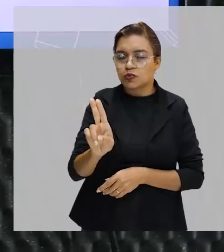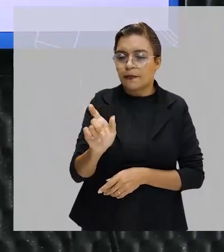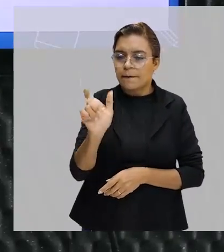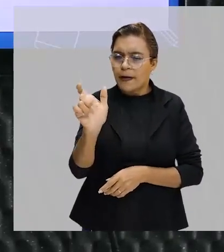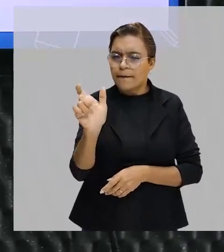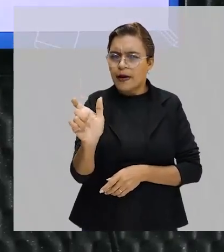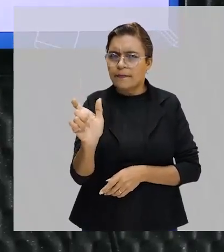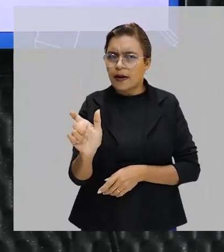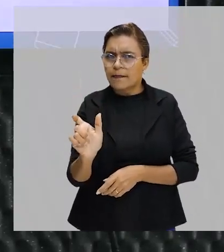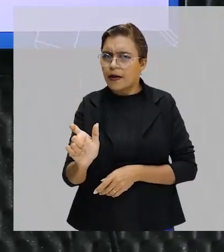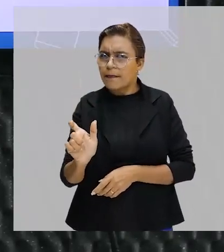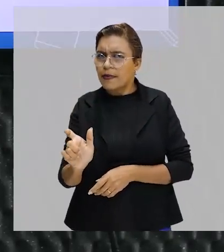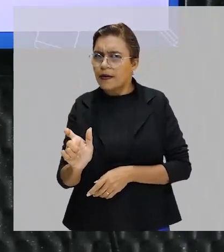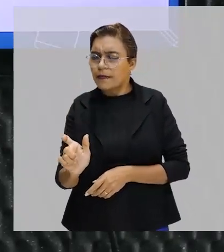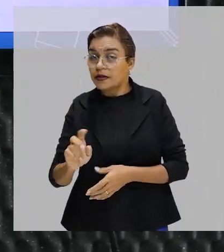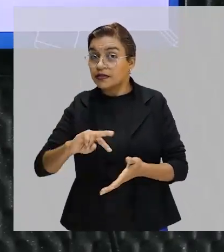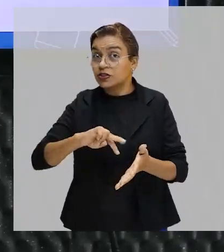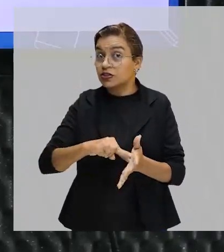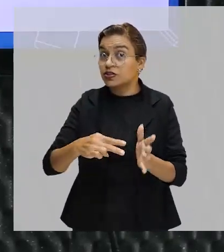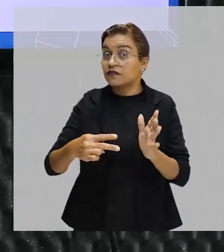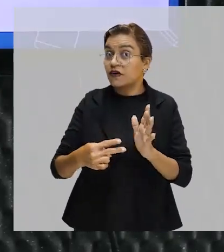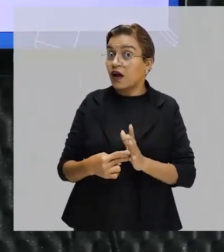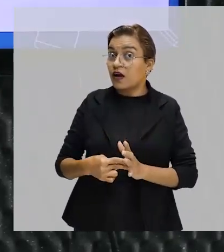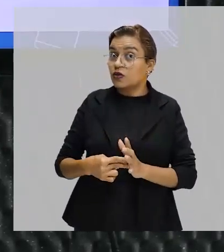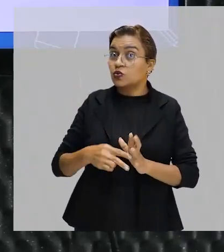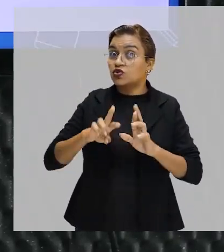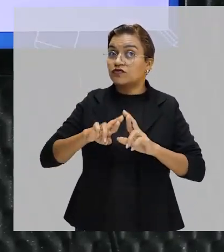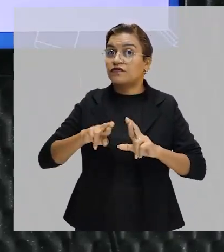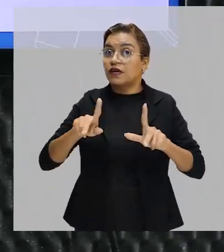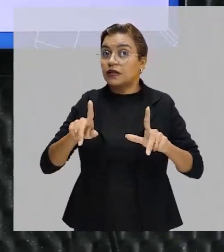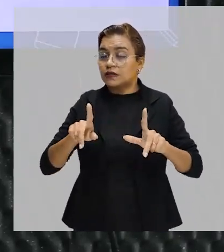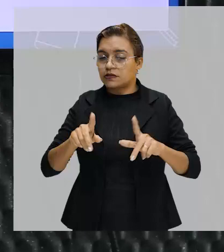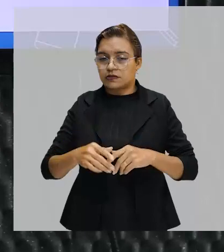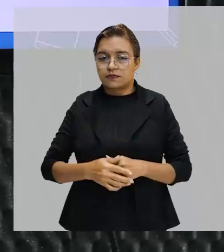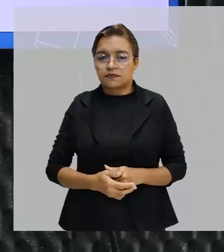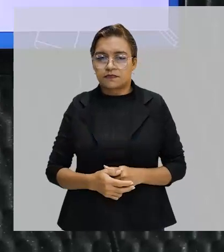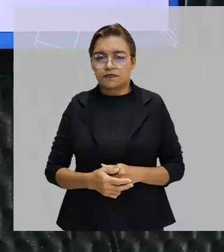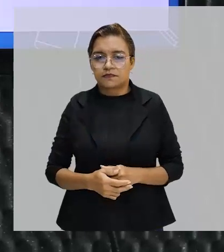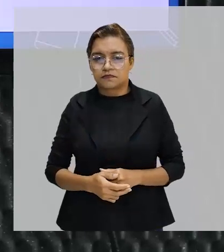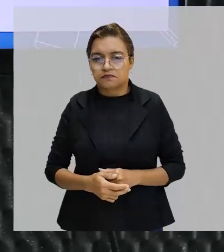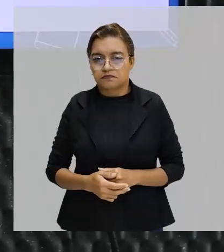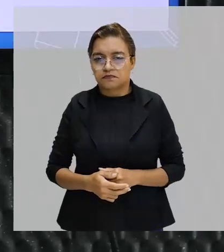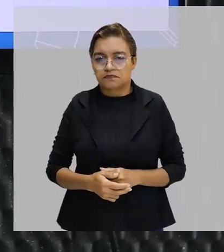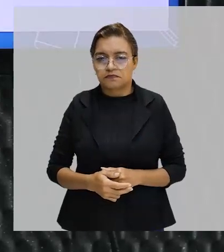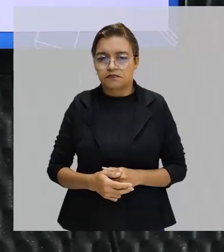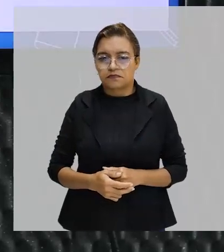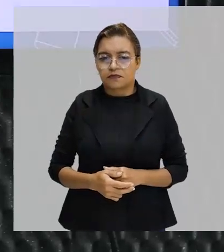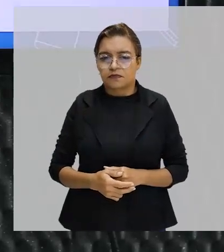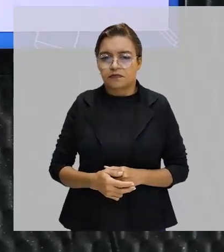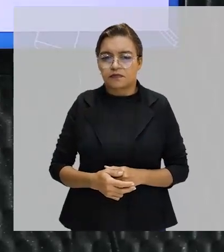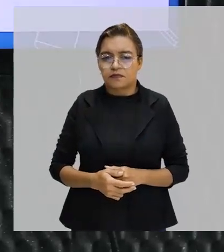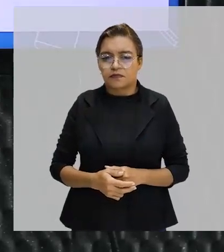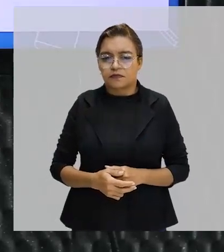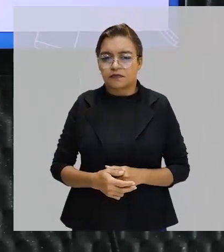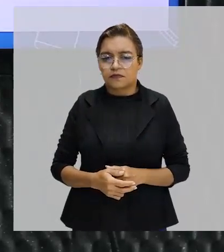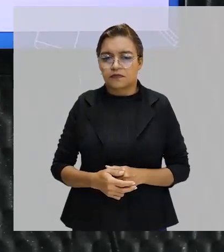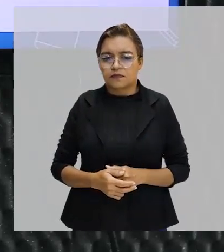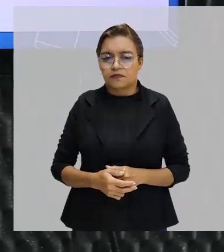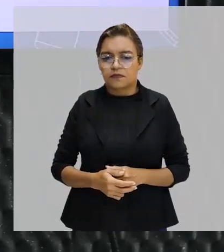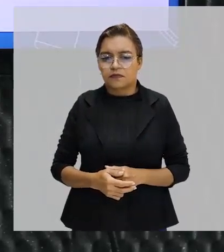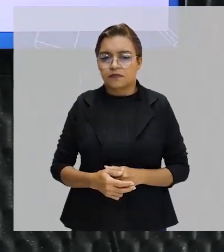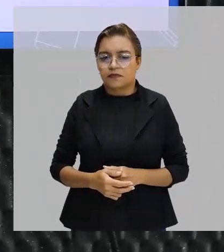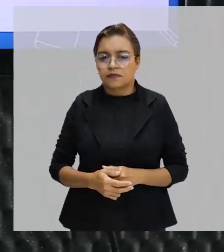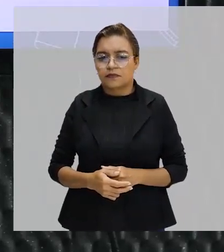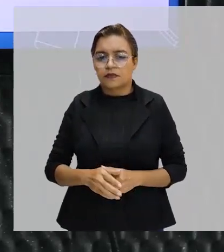não possuem o mesmo significado. Ele diz aqui no último verso: mesmo calada a boca, né? Então, calada a boca está